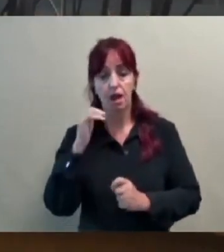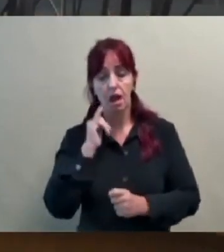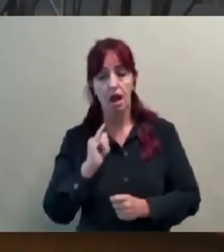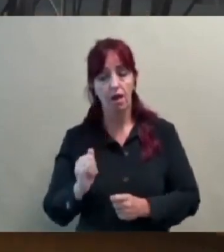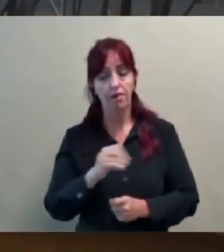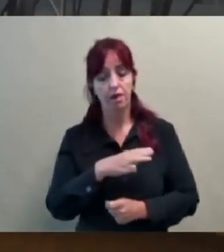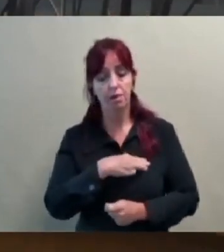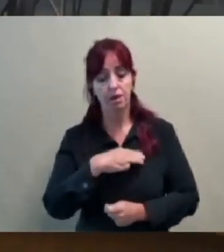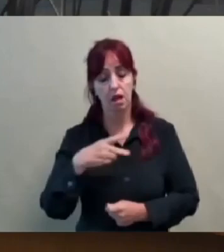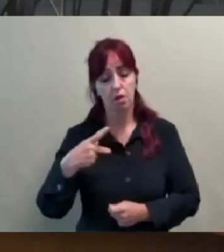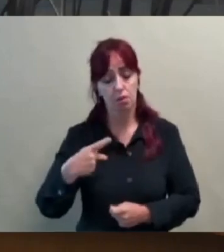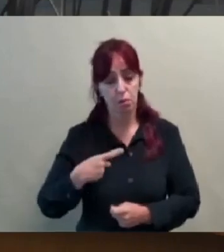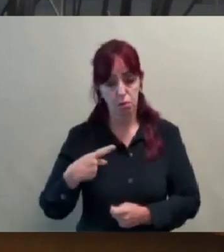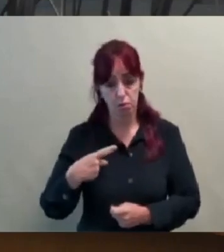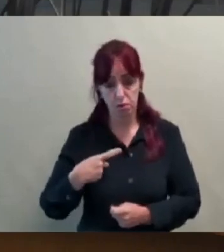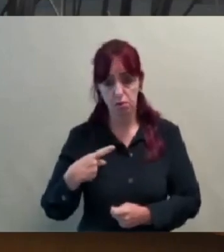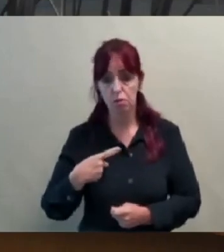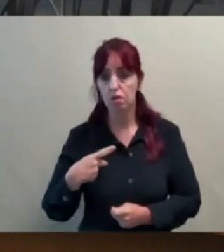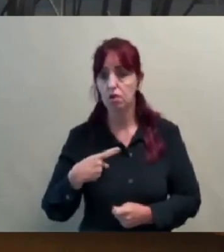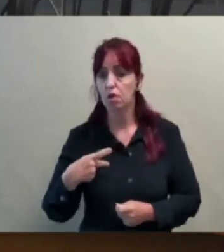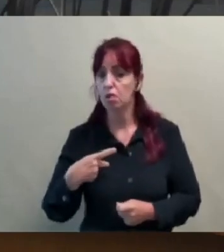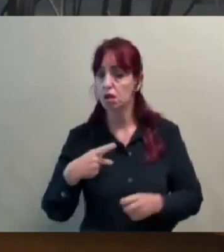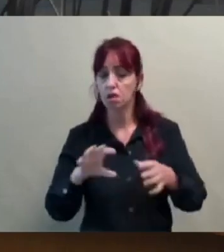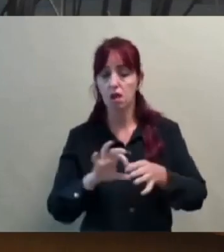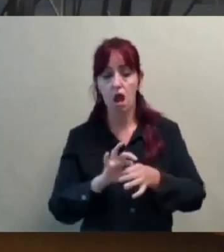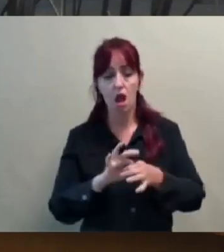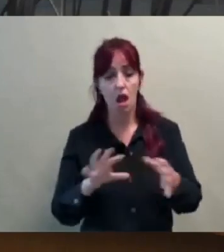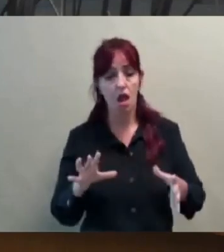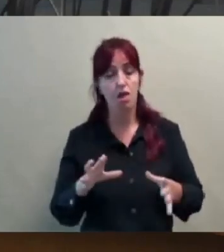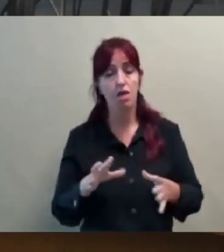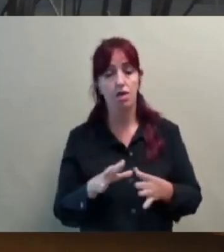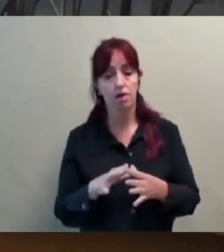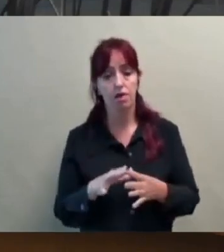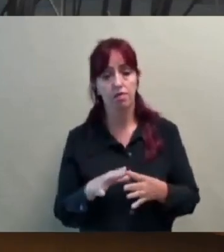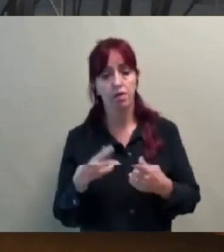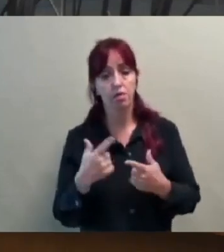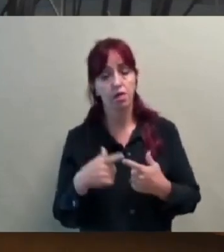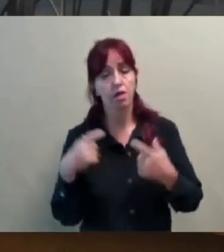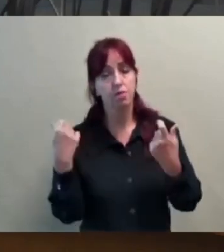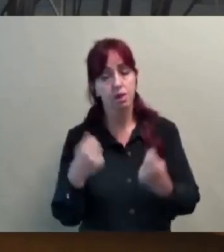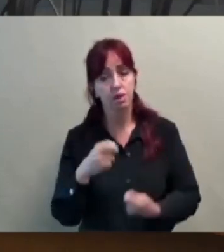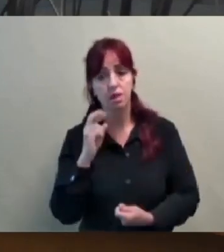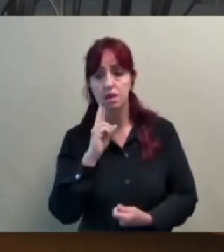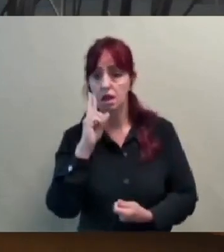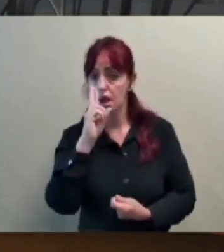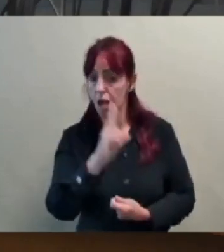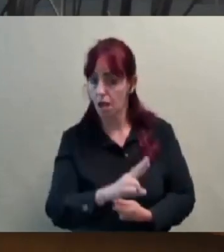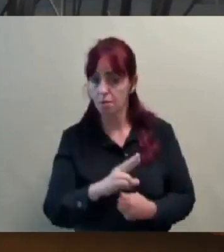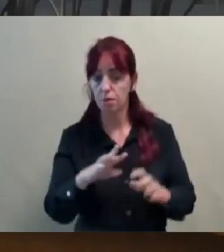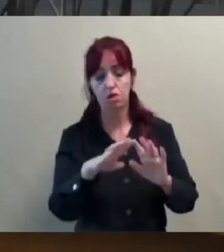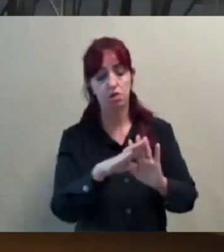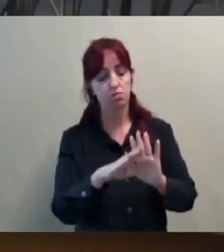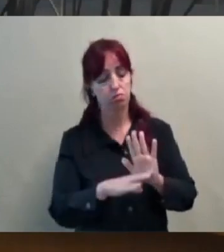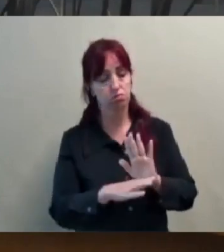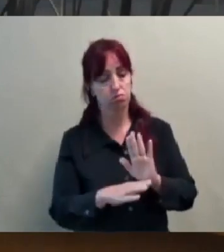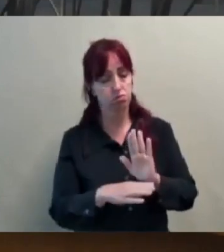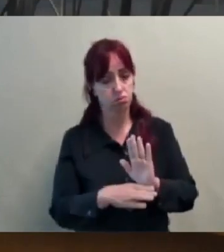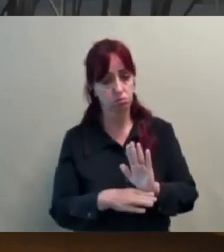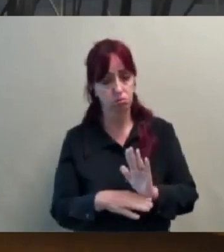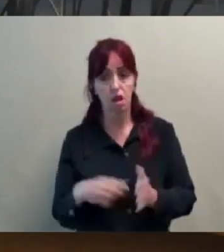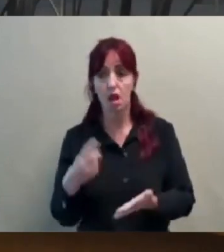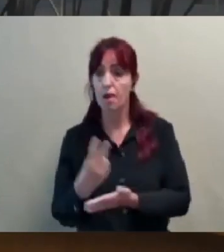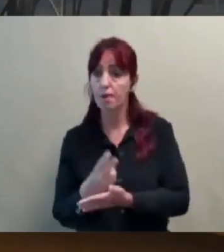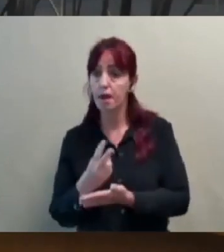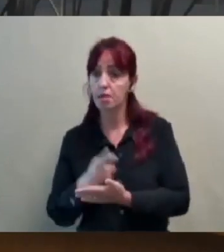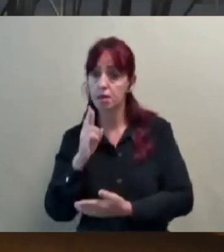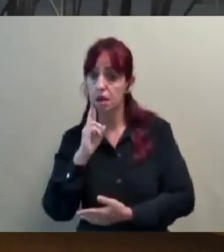devidas providências. Por quê? Porque é necessário que se responda aos questionamentos, mesmo que a resposta